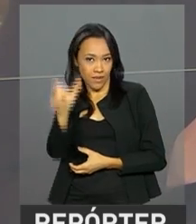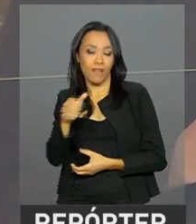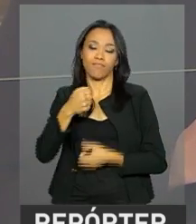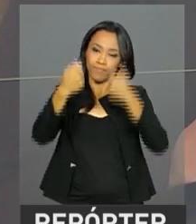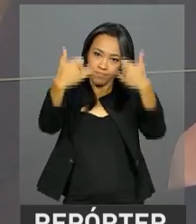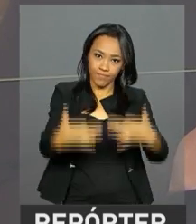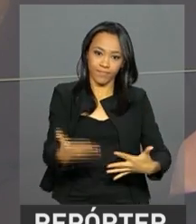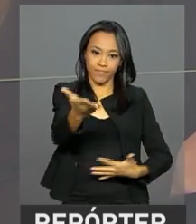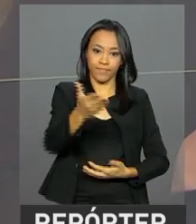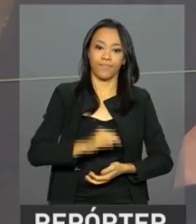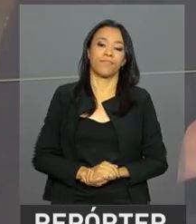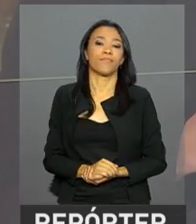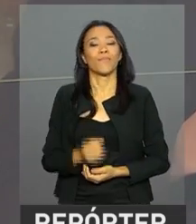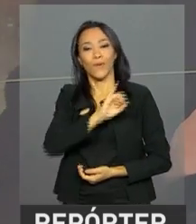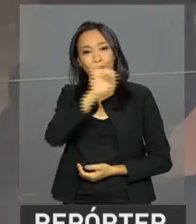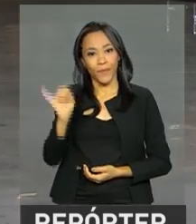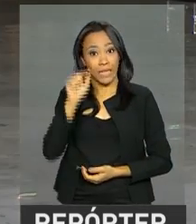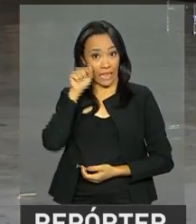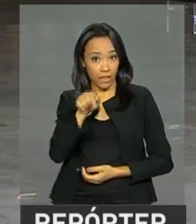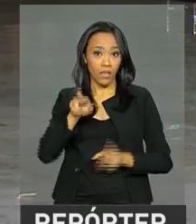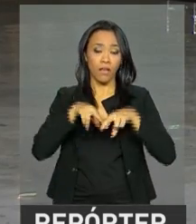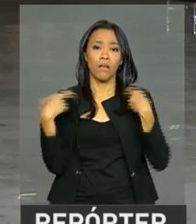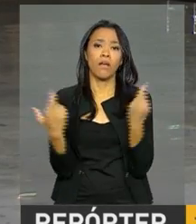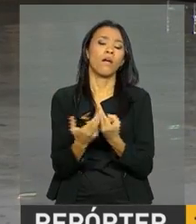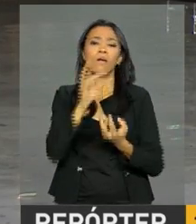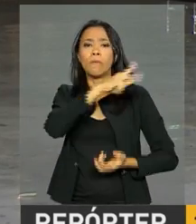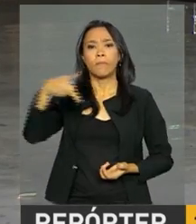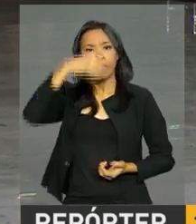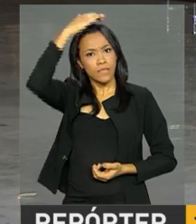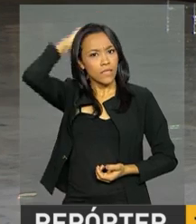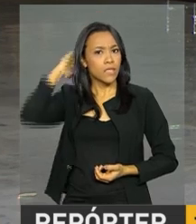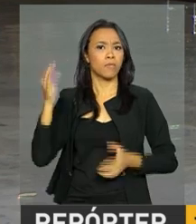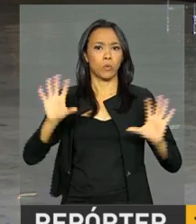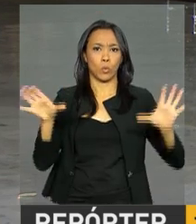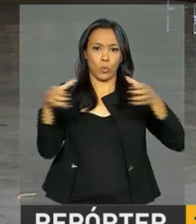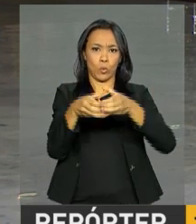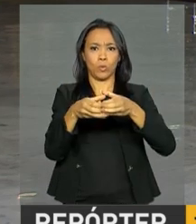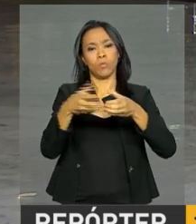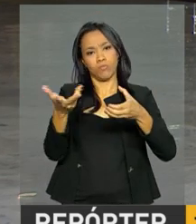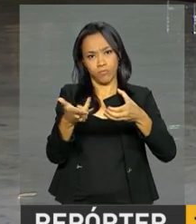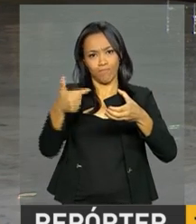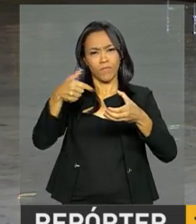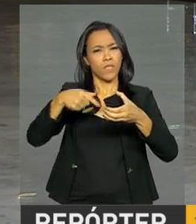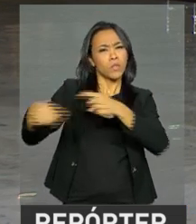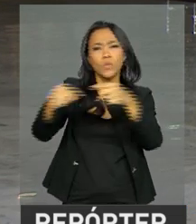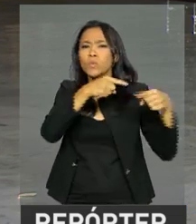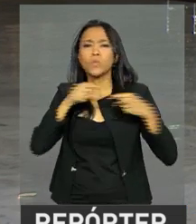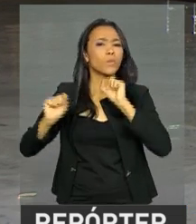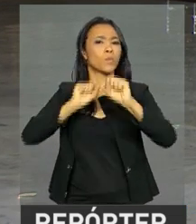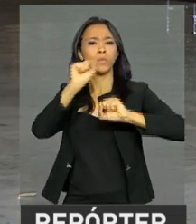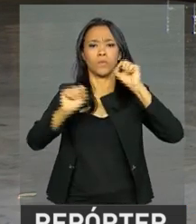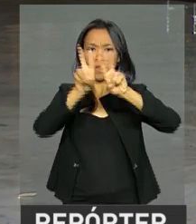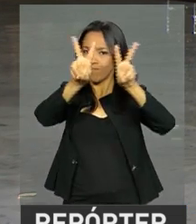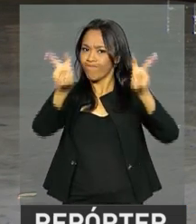Taísa olá Renata nessa reunião do presidente Michel Temer com o núcleo institucional do governo eles discutem a elaboração